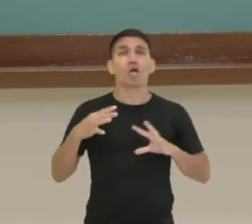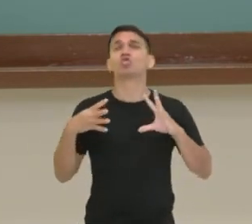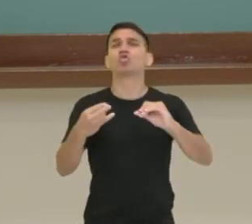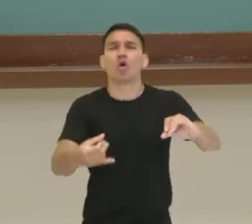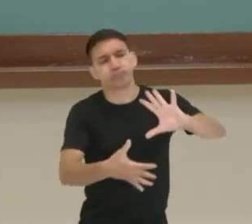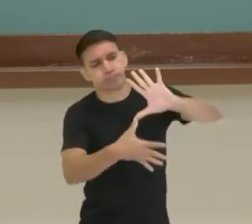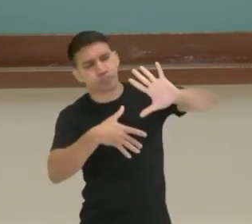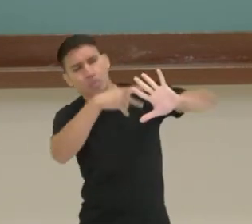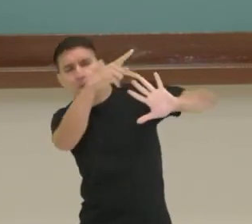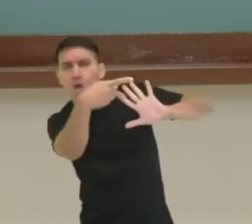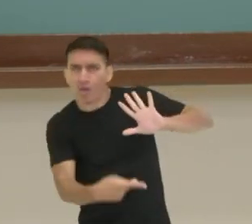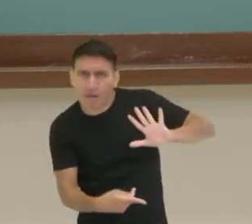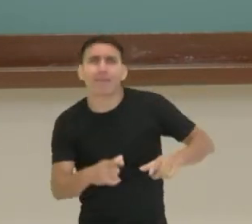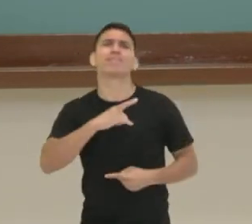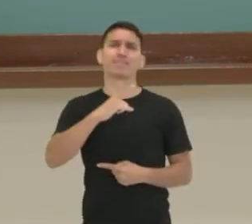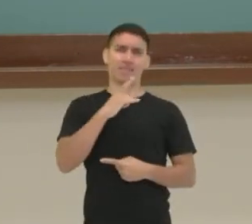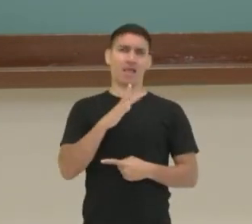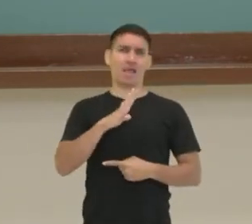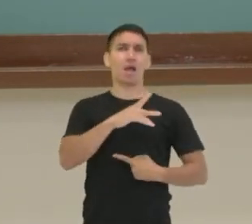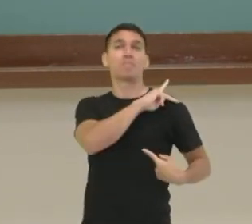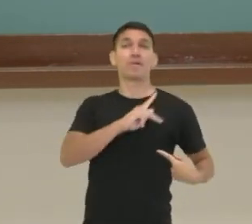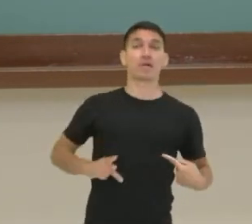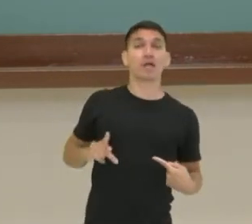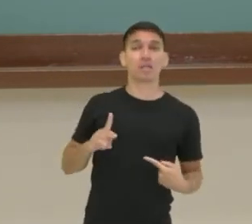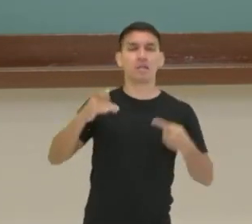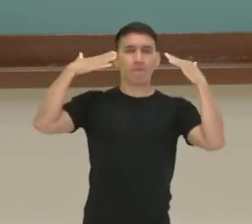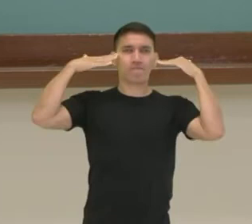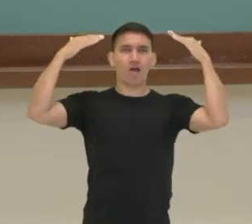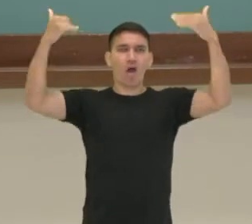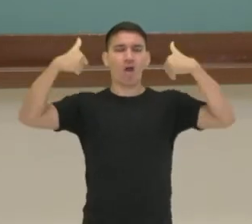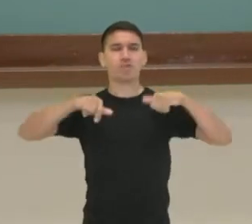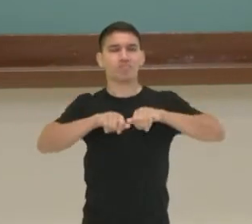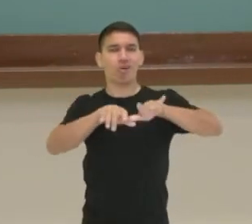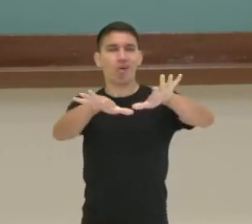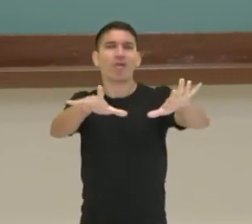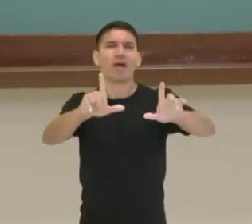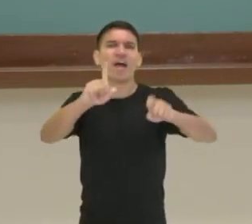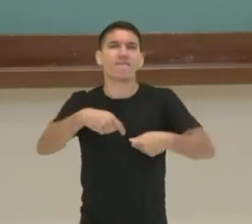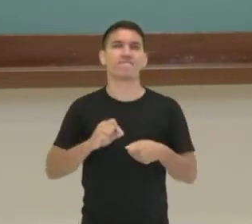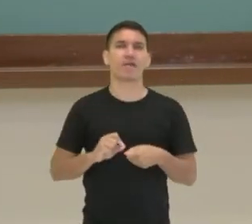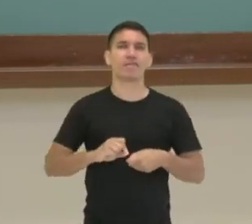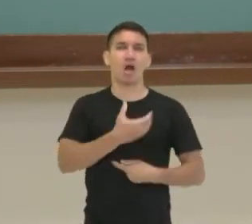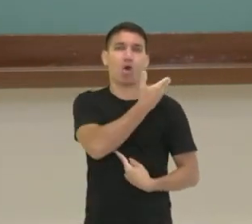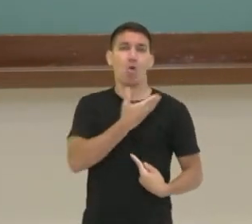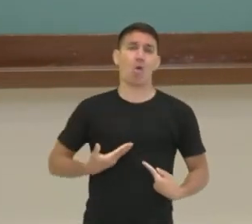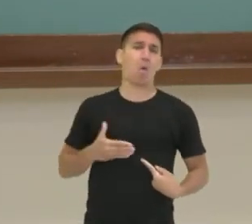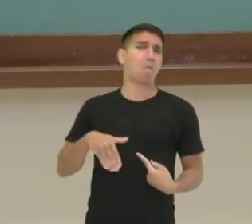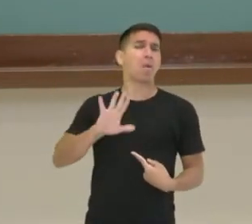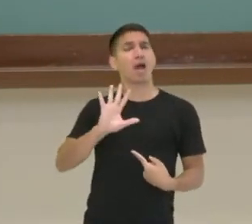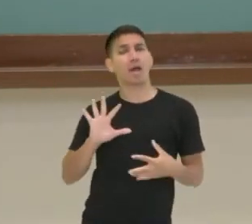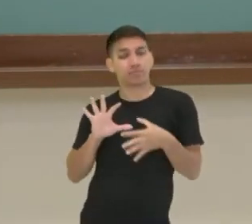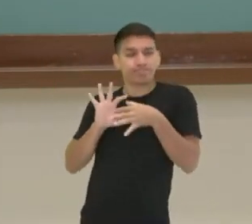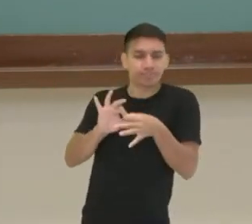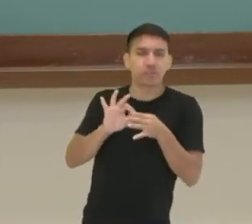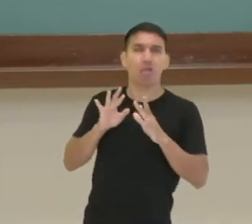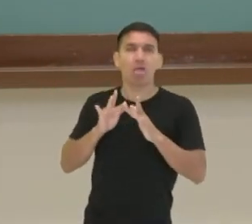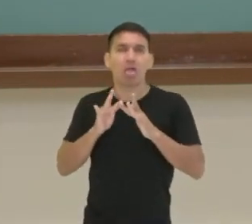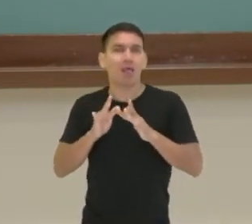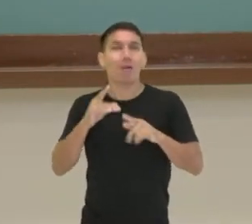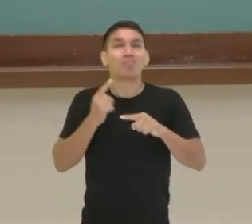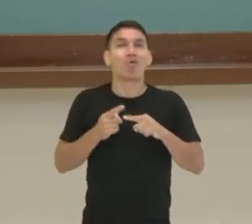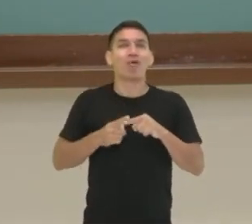presidentes populistas. Então são presidentes que eles fazem o seu governo muito mais baseado no seu